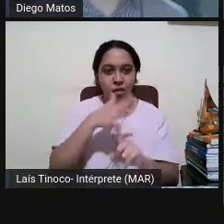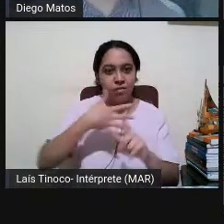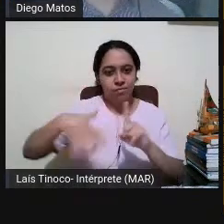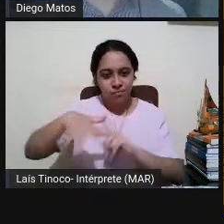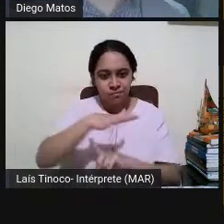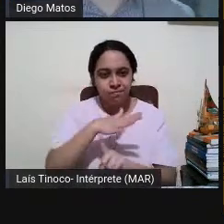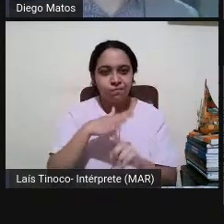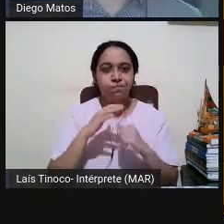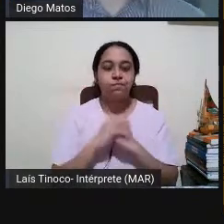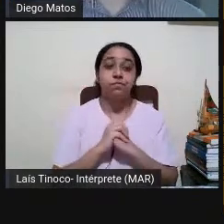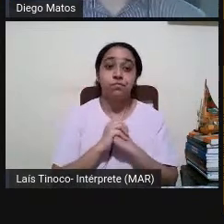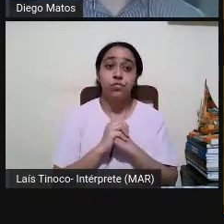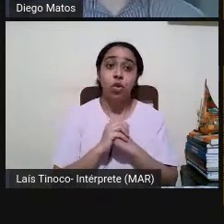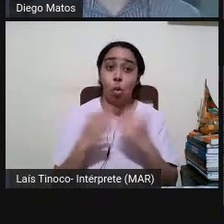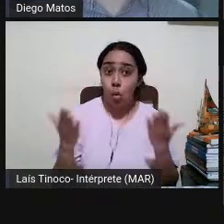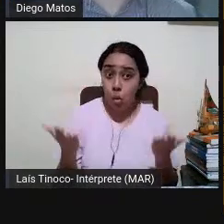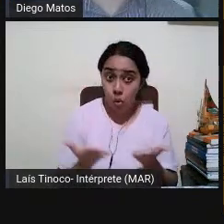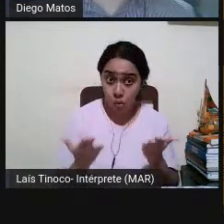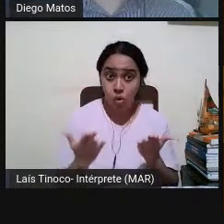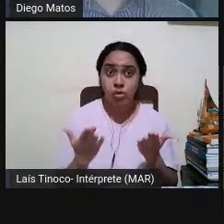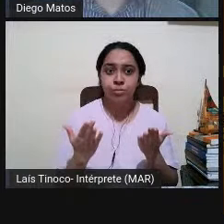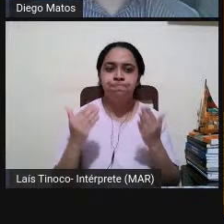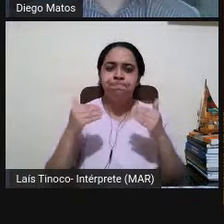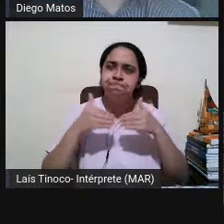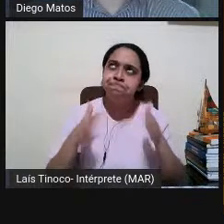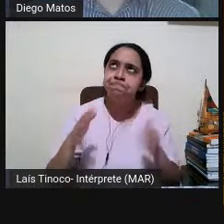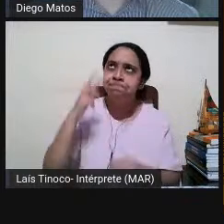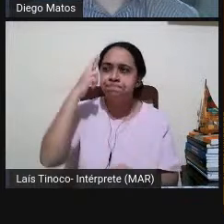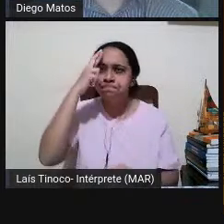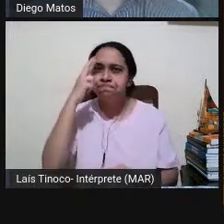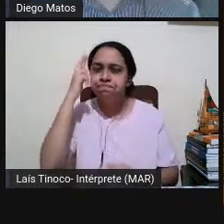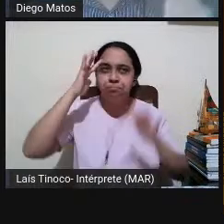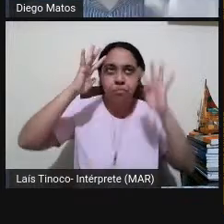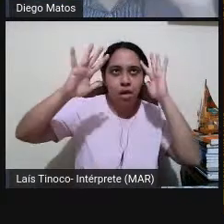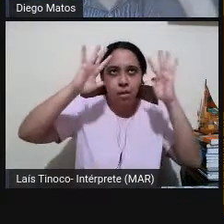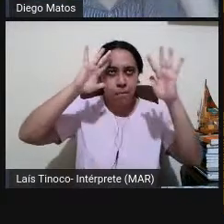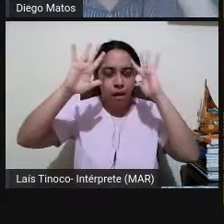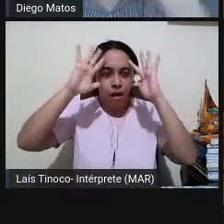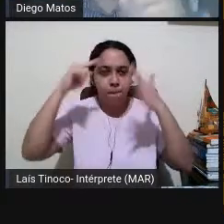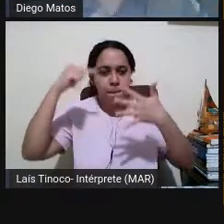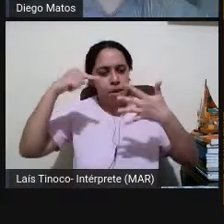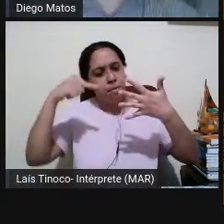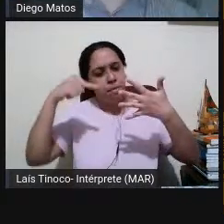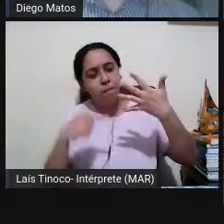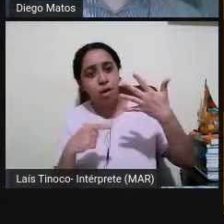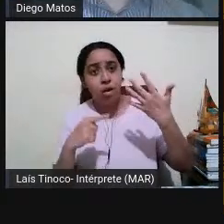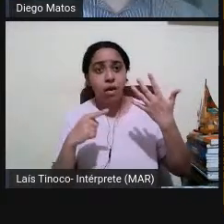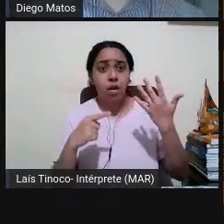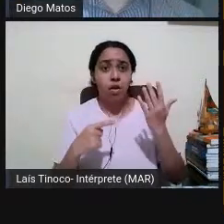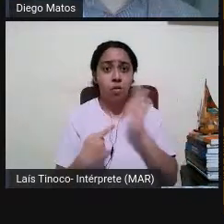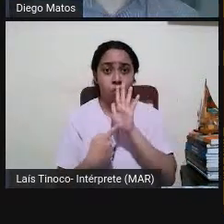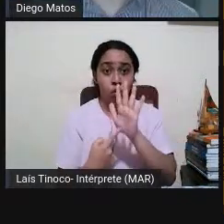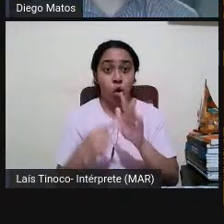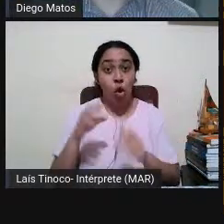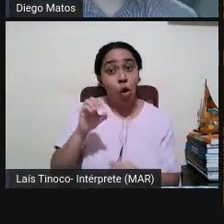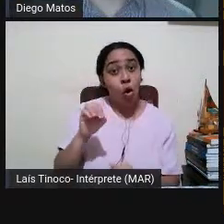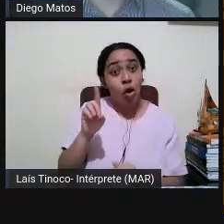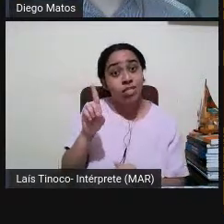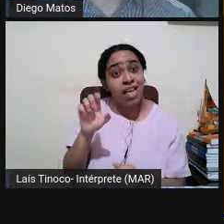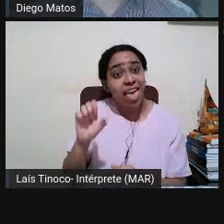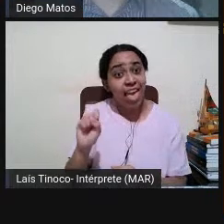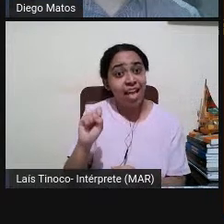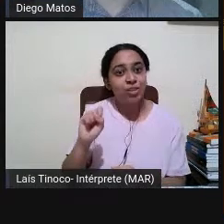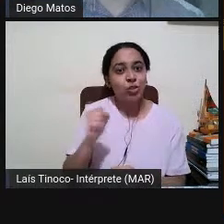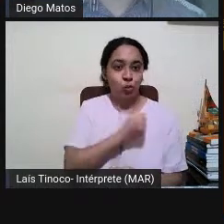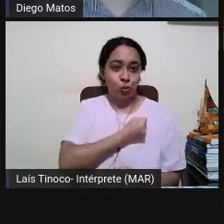E aí para gente hoje começar a ter essas reflexões é eu trouxe o o dessa número 12 tá